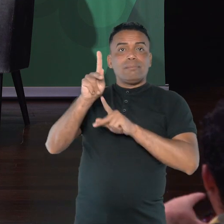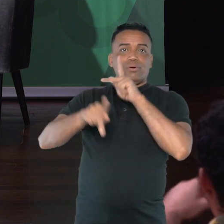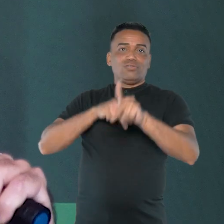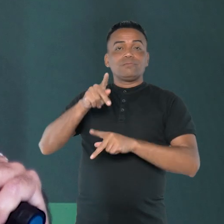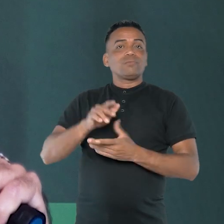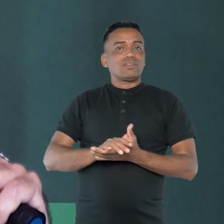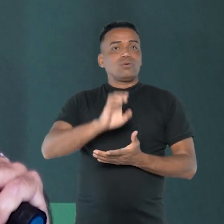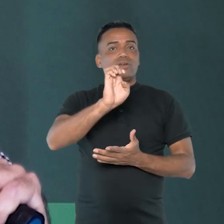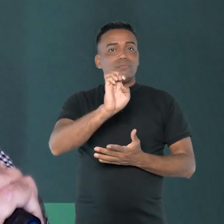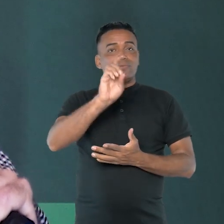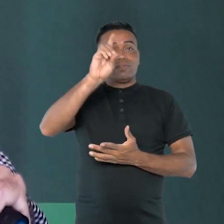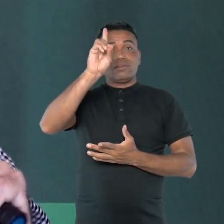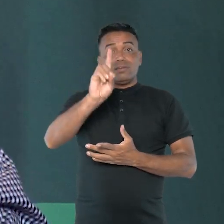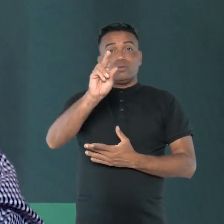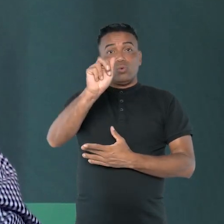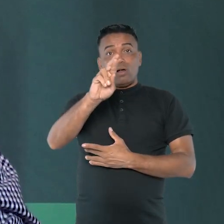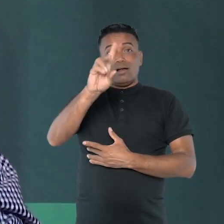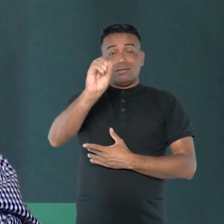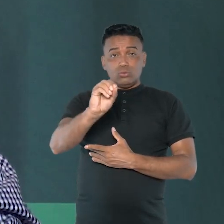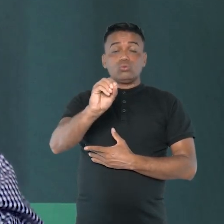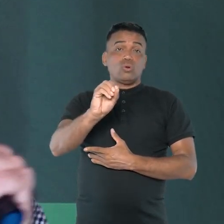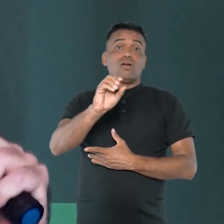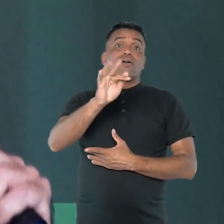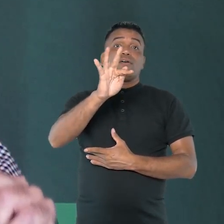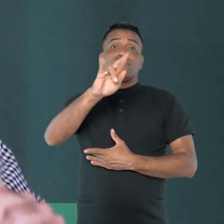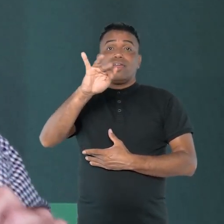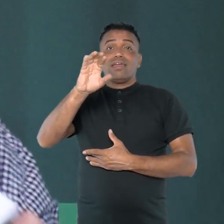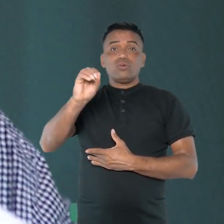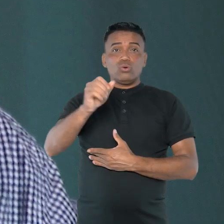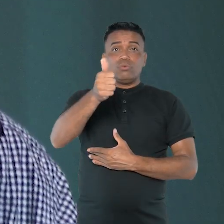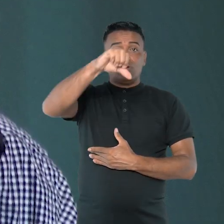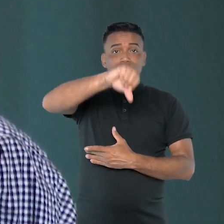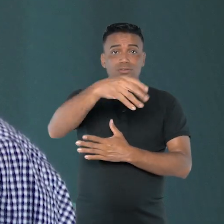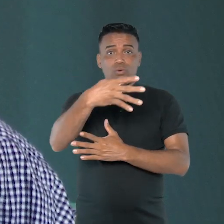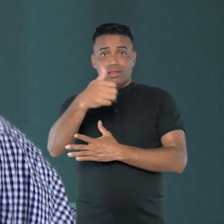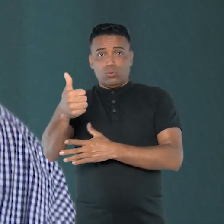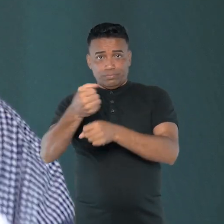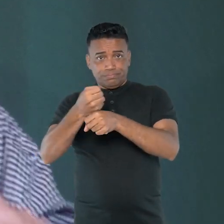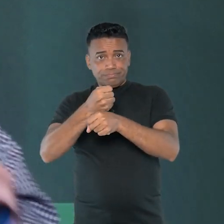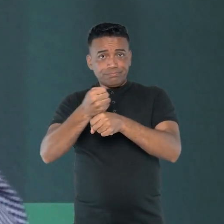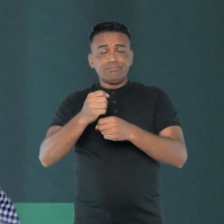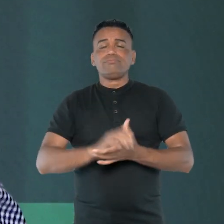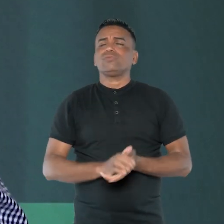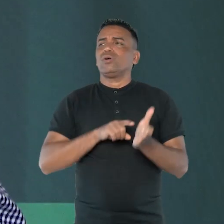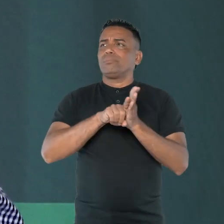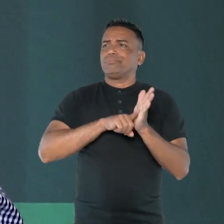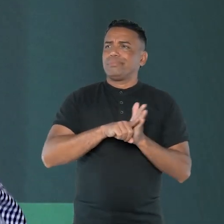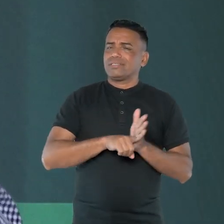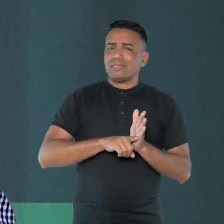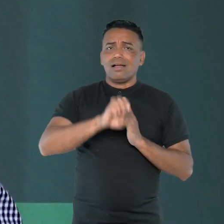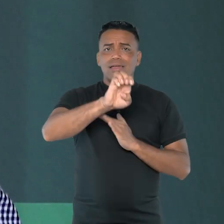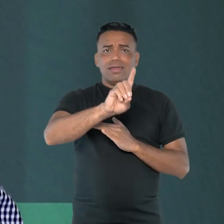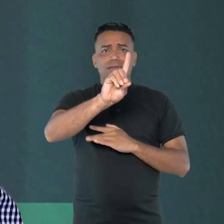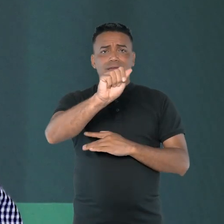Eduardo Frieiro, 1941, nova edição, essa daqui da Bloom, né, essa edição de 1941, e, ao pesquisar sobre o Eduardo